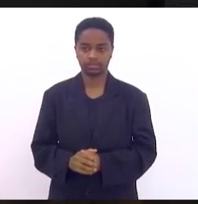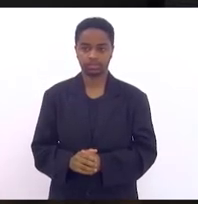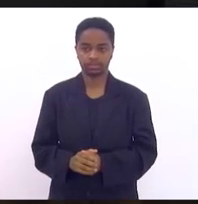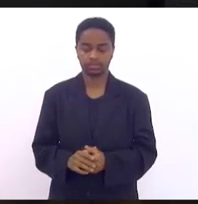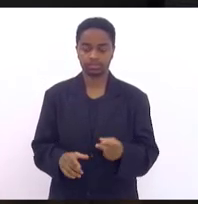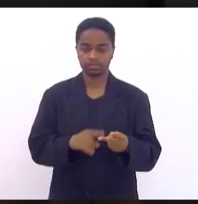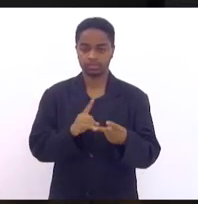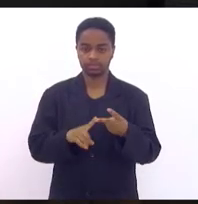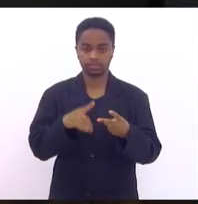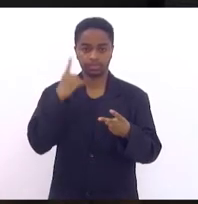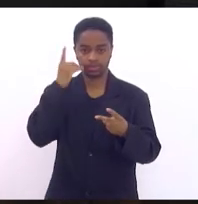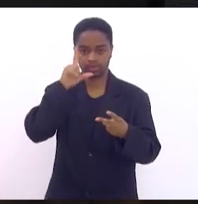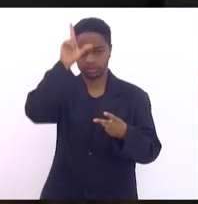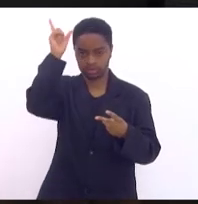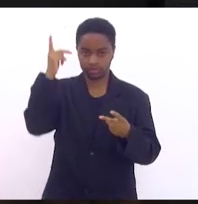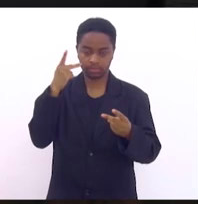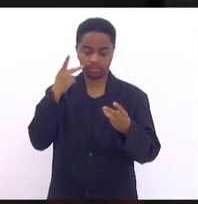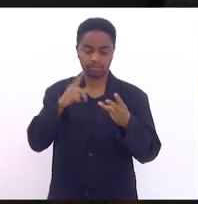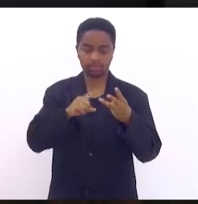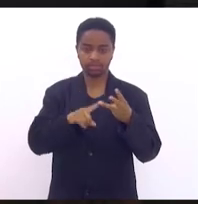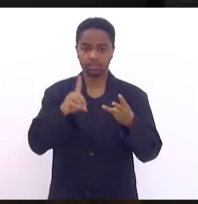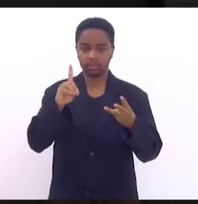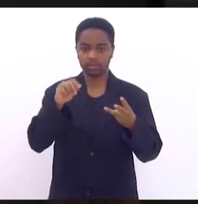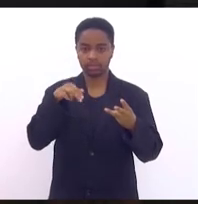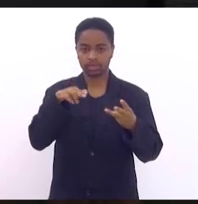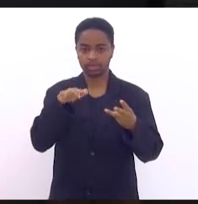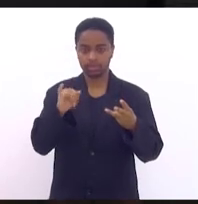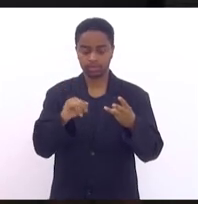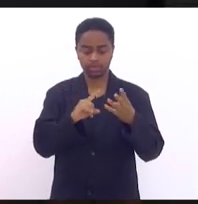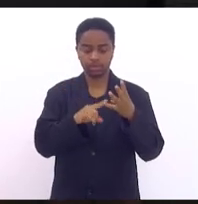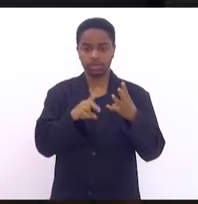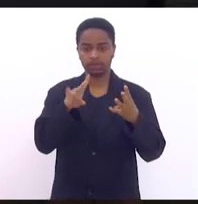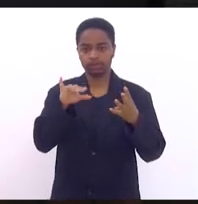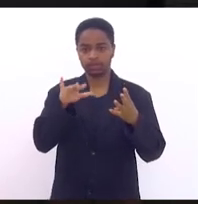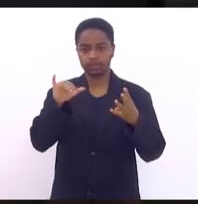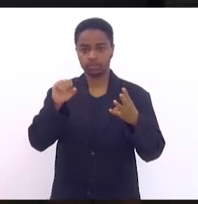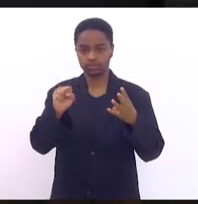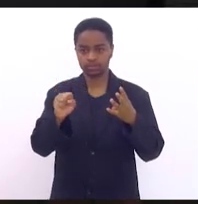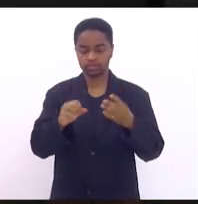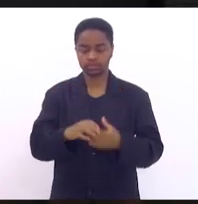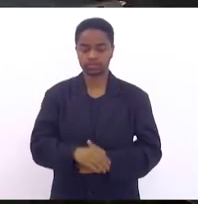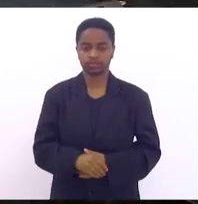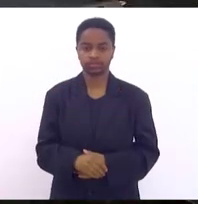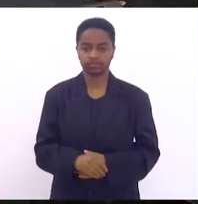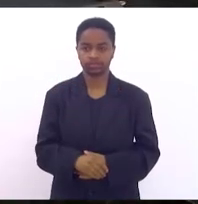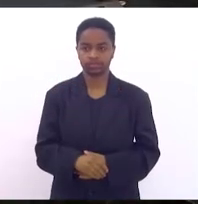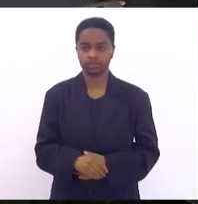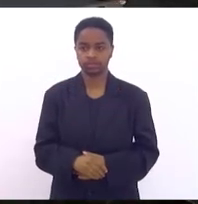deputado Luiz Paulo, deputada Dani Monteiro e Vinícius Cozzolino.